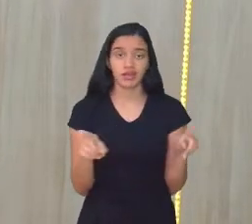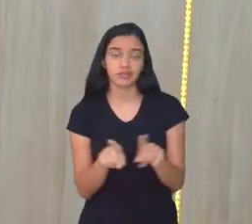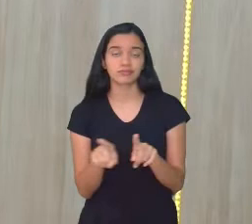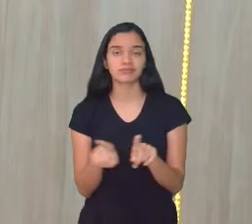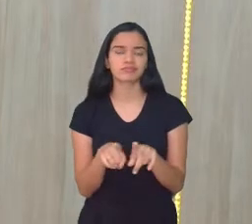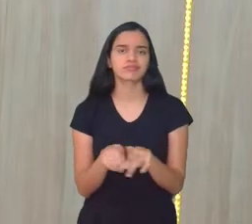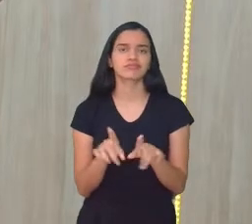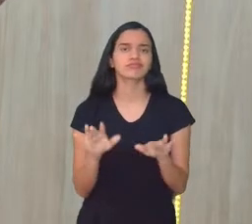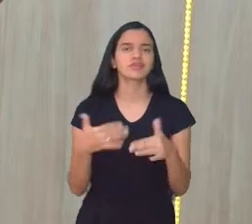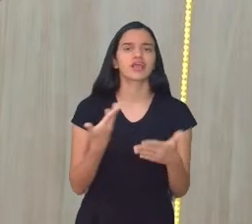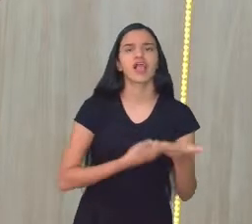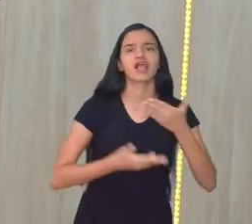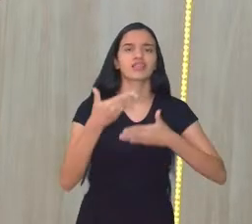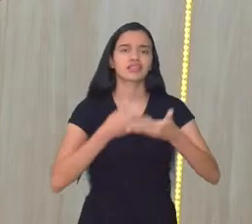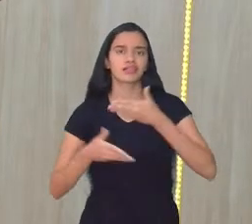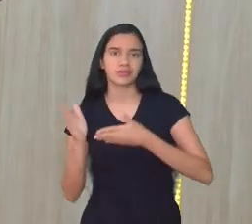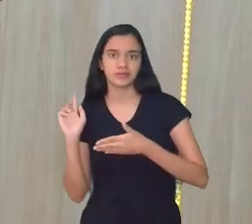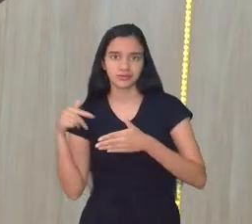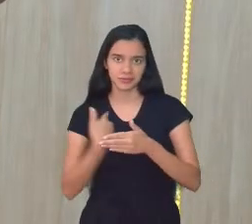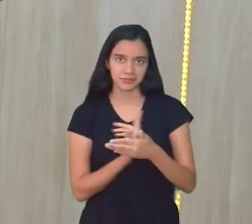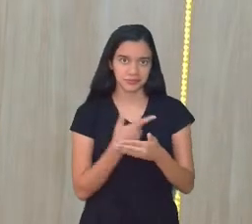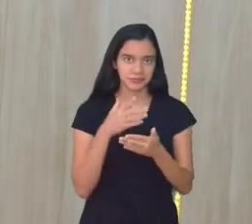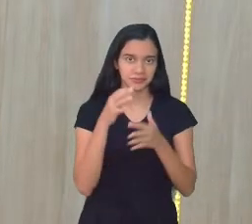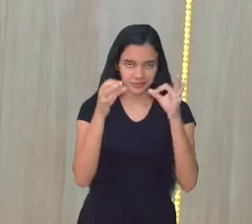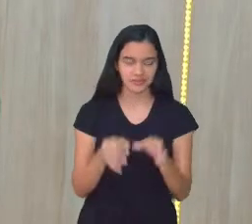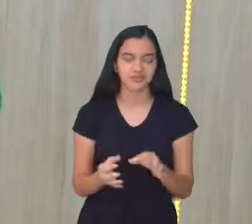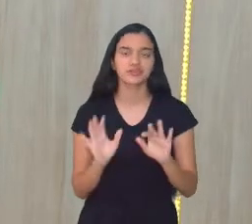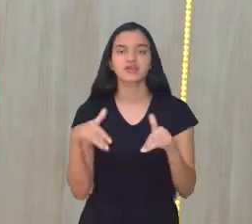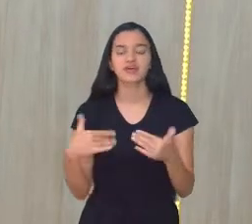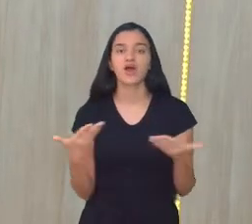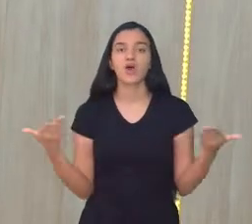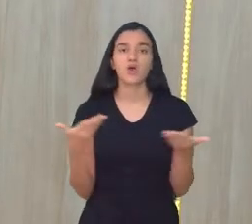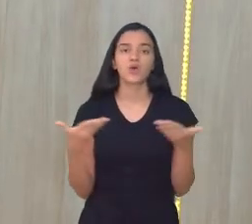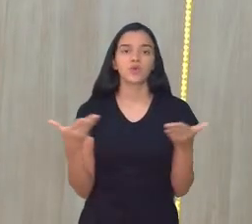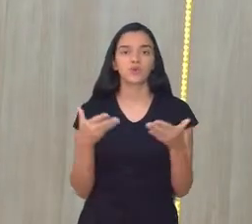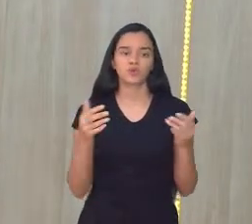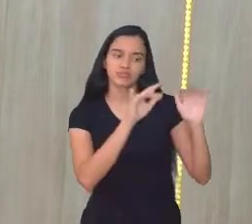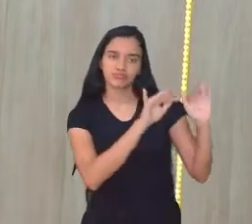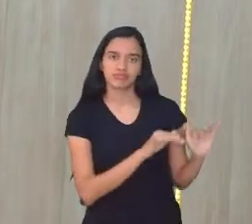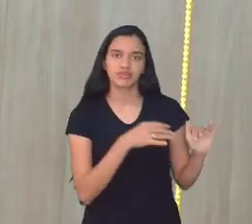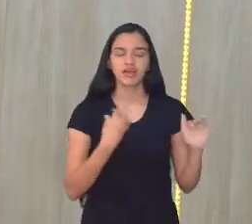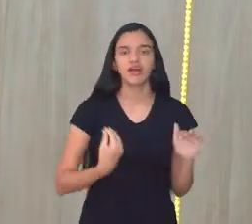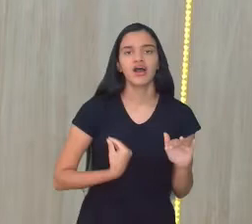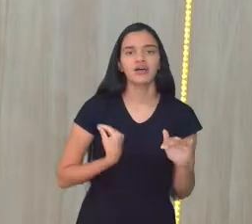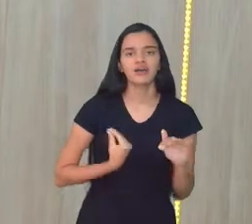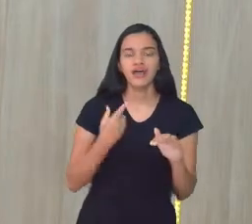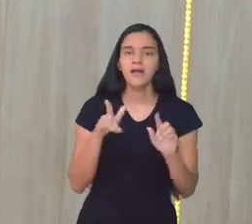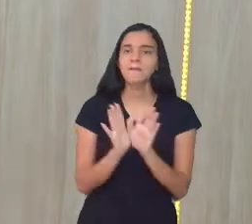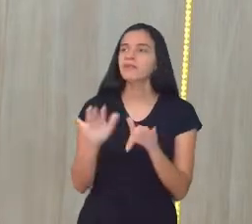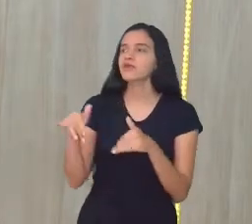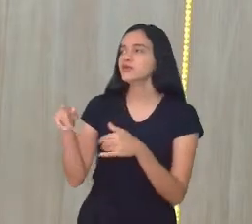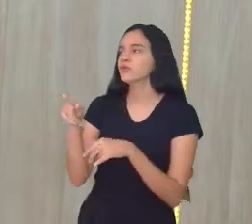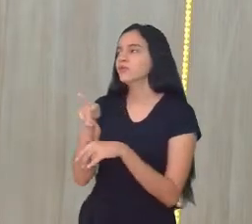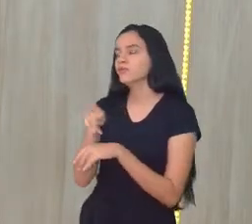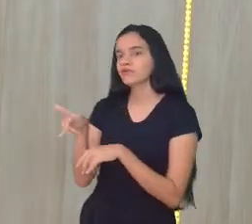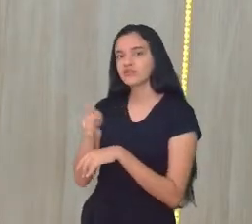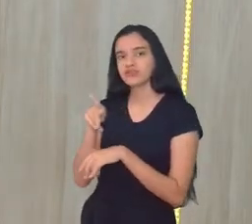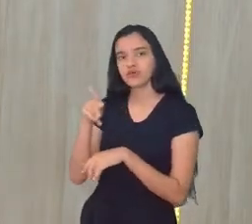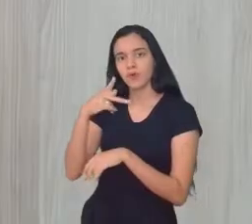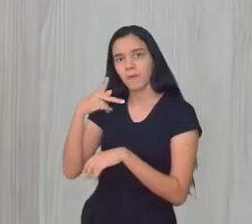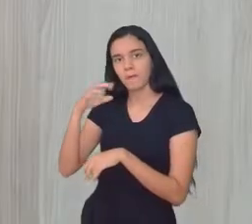fazer, interagir conosco aqui, tá? Hoje, no chat, ao vivo, está o professor Pedro. Oi,